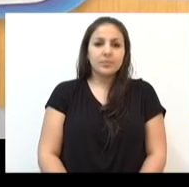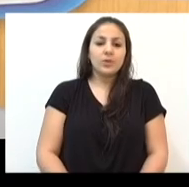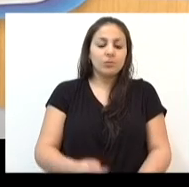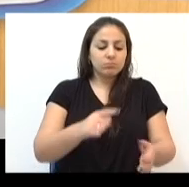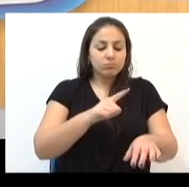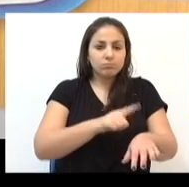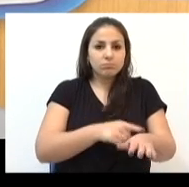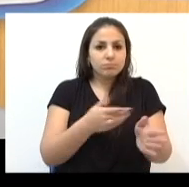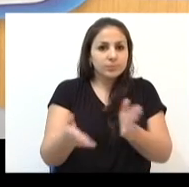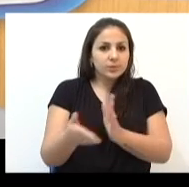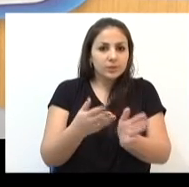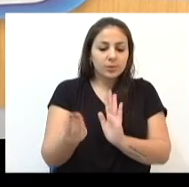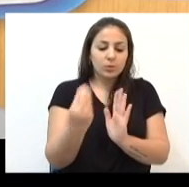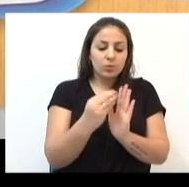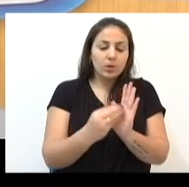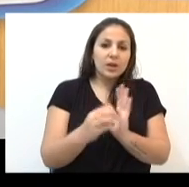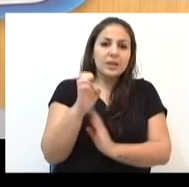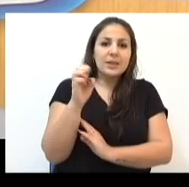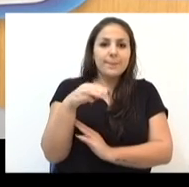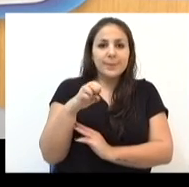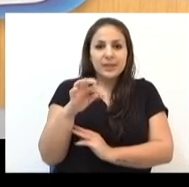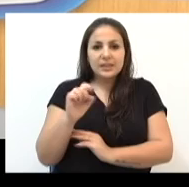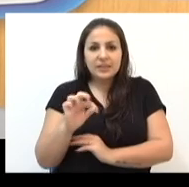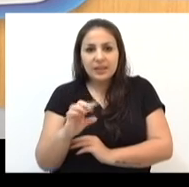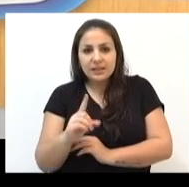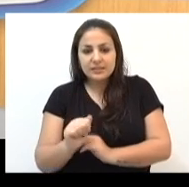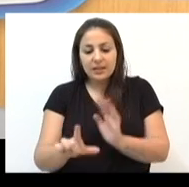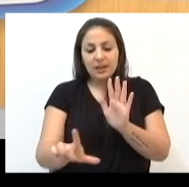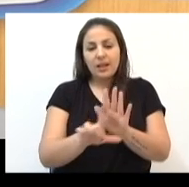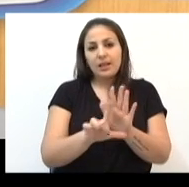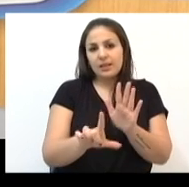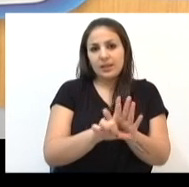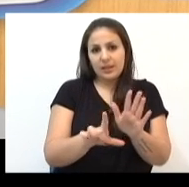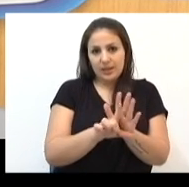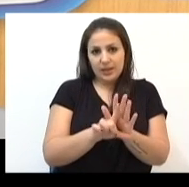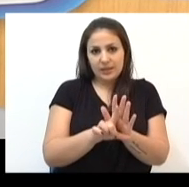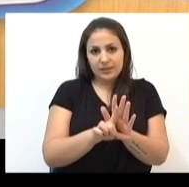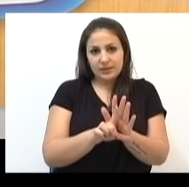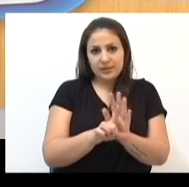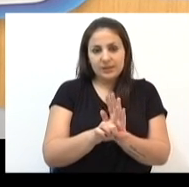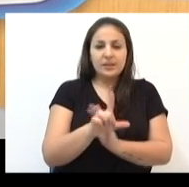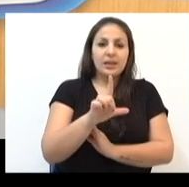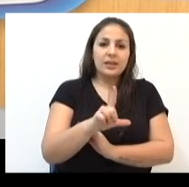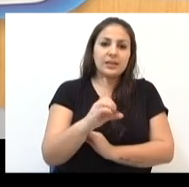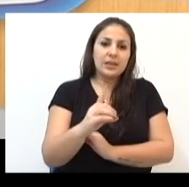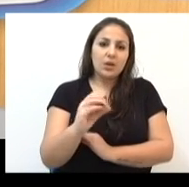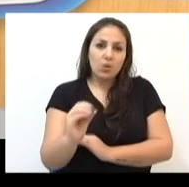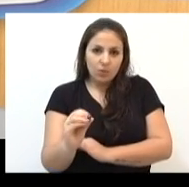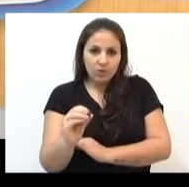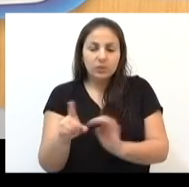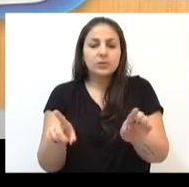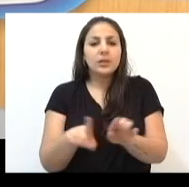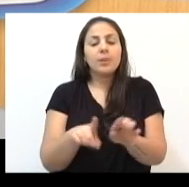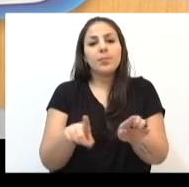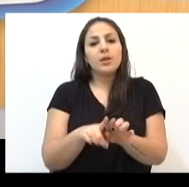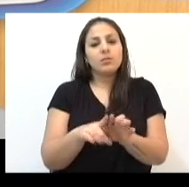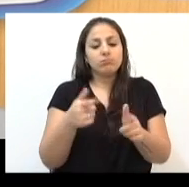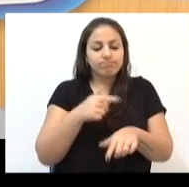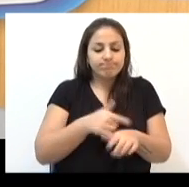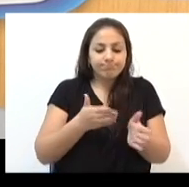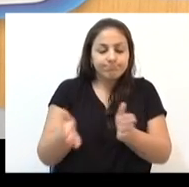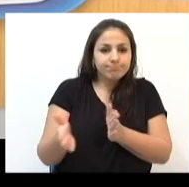O prazo para protocolar emendas à Lei de Diretrizes Orçamentárias foi prorrogado. As sugestões que a